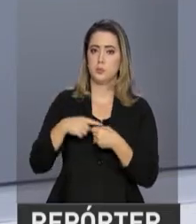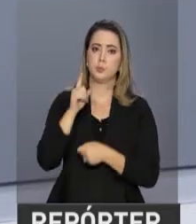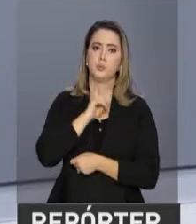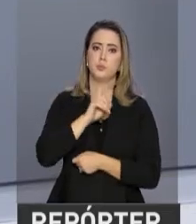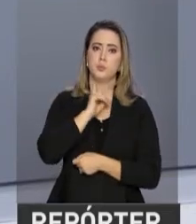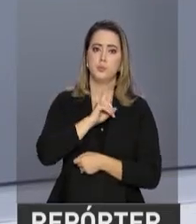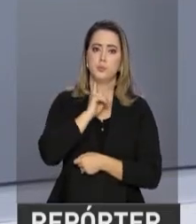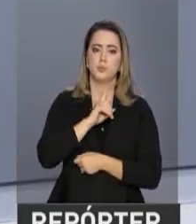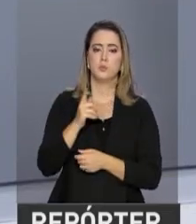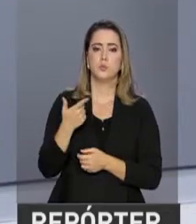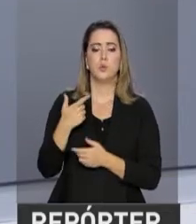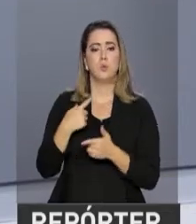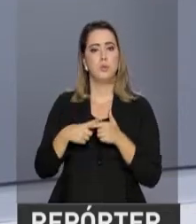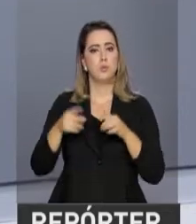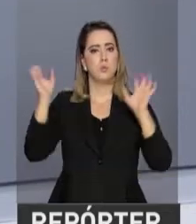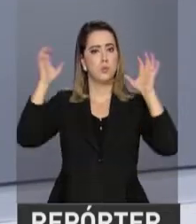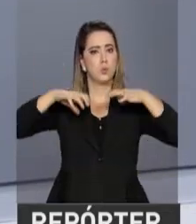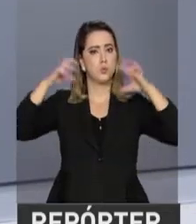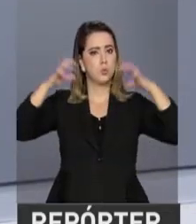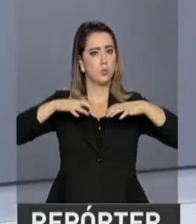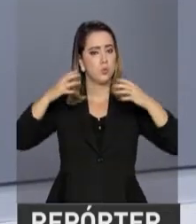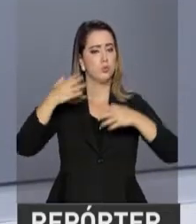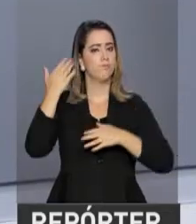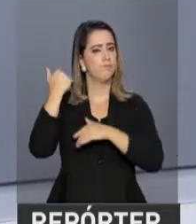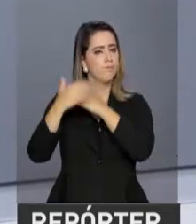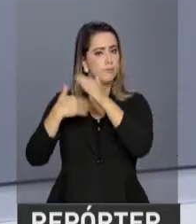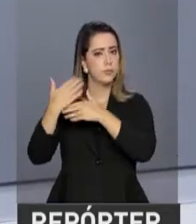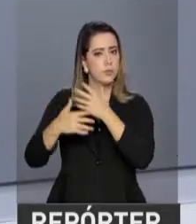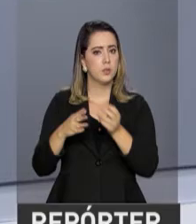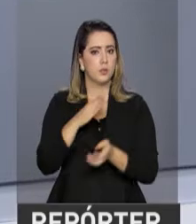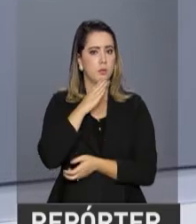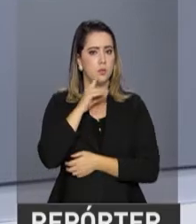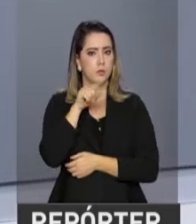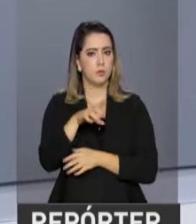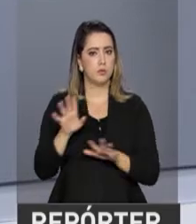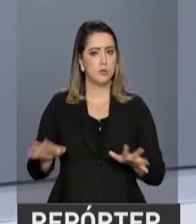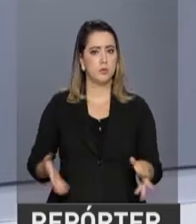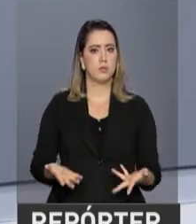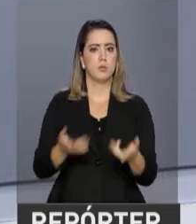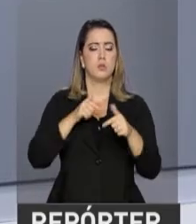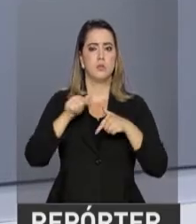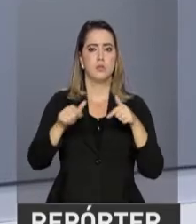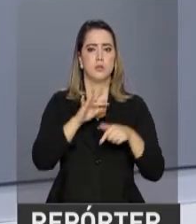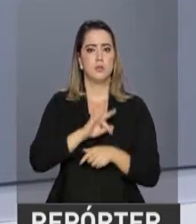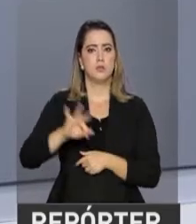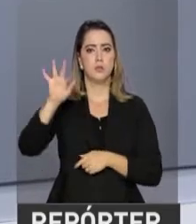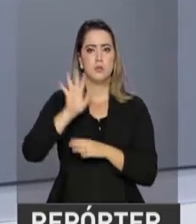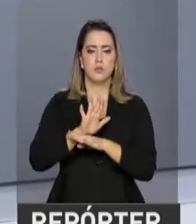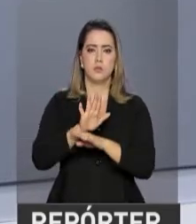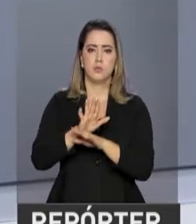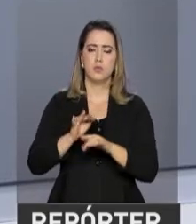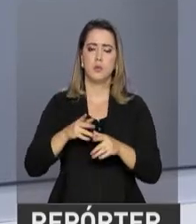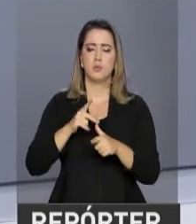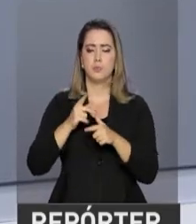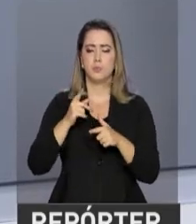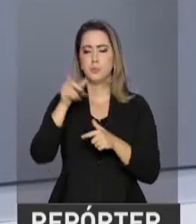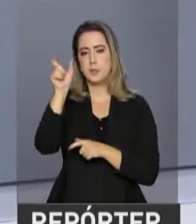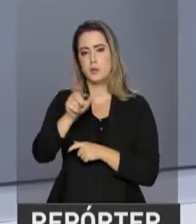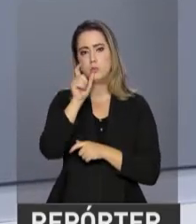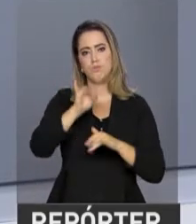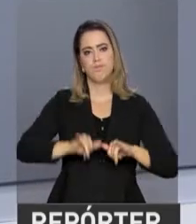atingidos por fortes chuvas nos últimos dias o reconhecimento acelera as ações federais de apoio às vítimas do